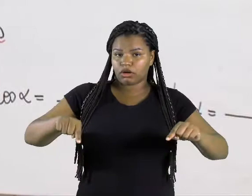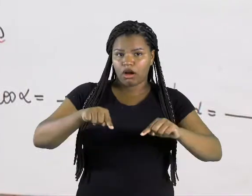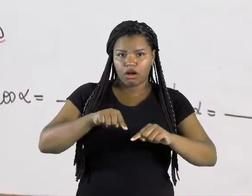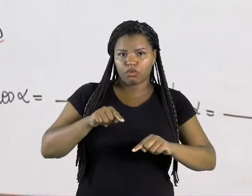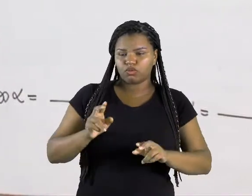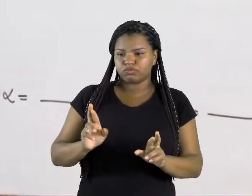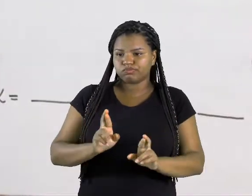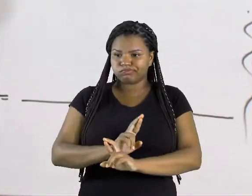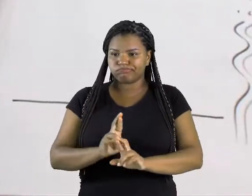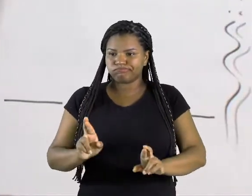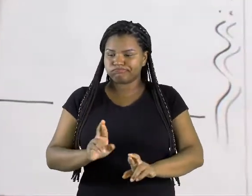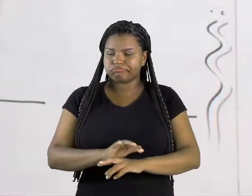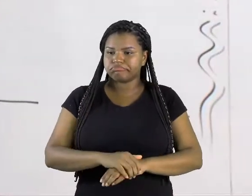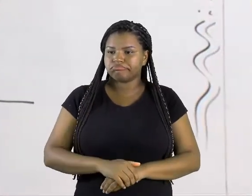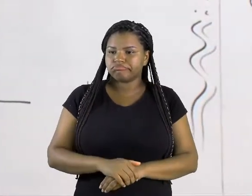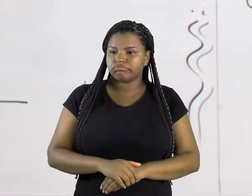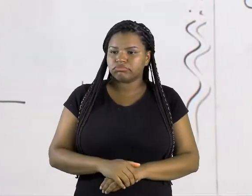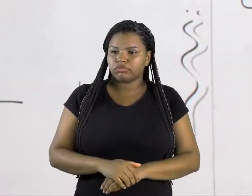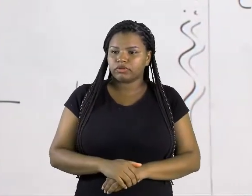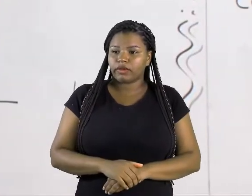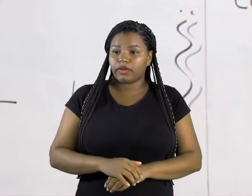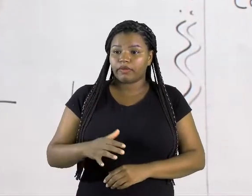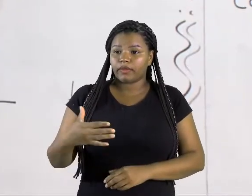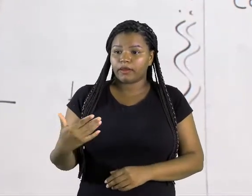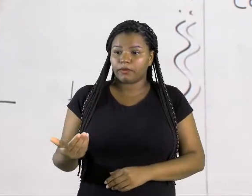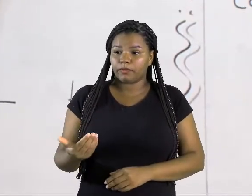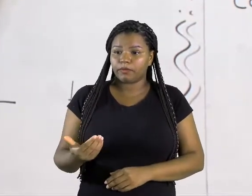que nós precisamos, seno de um ângulo.